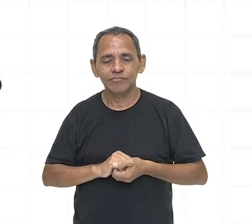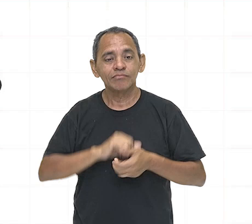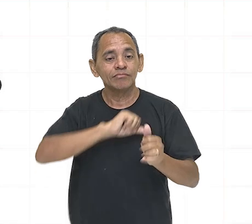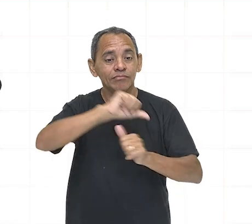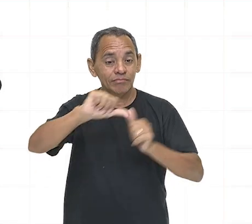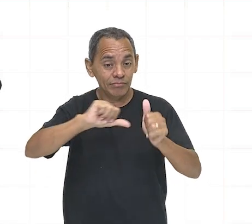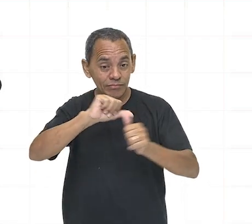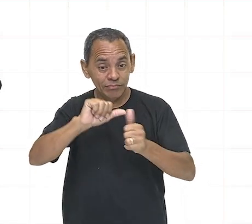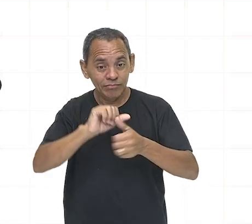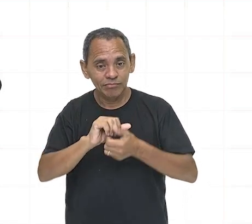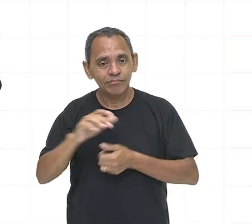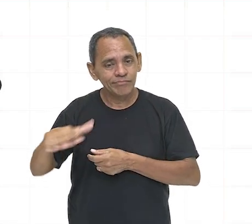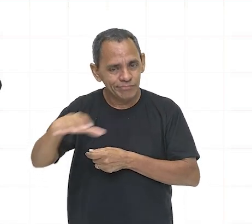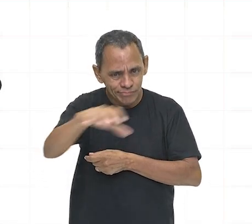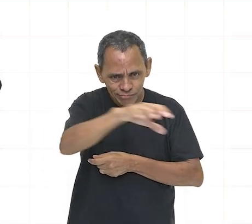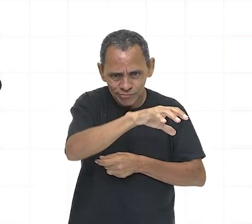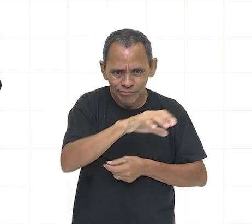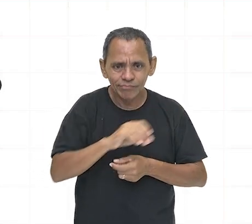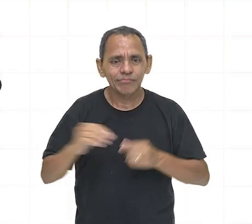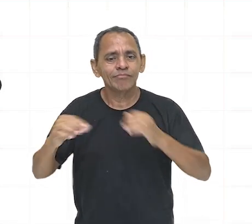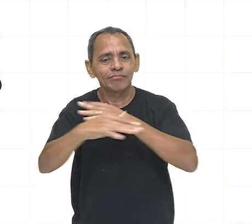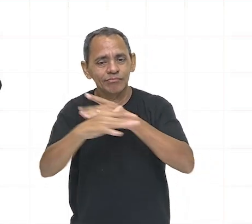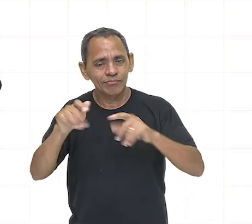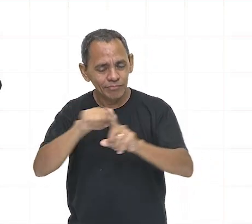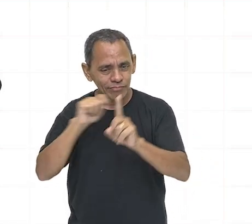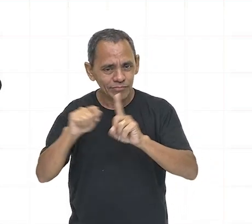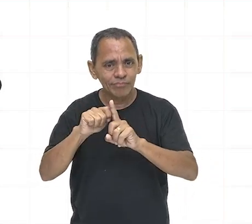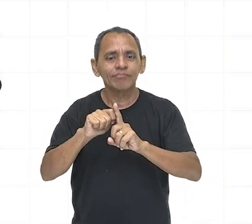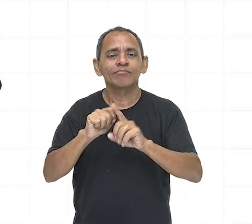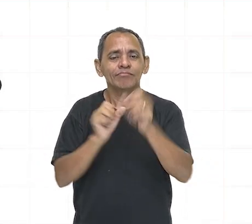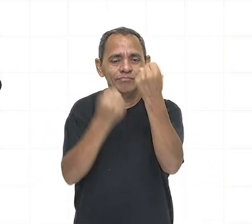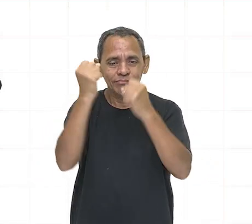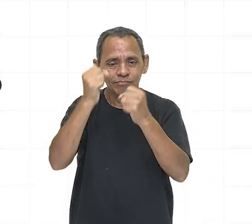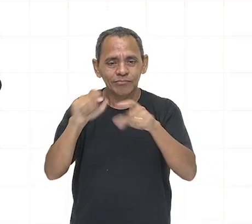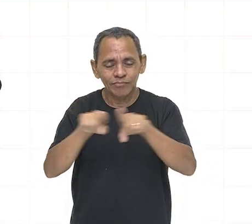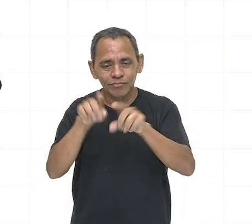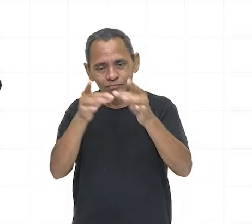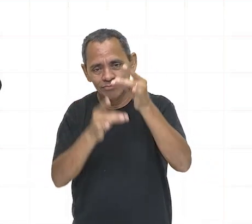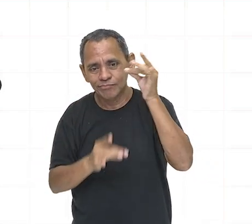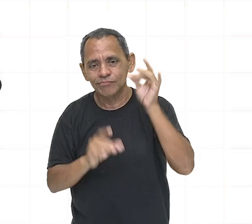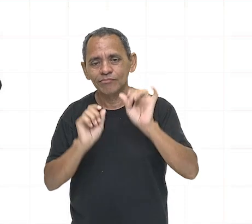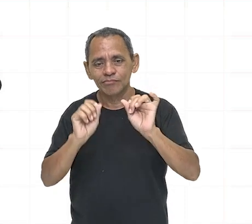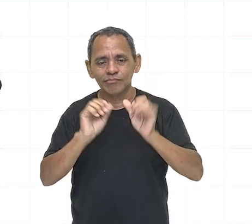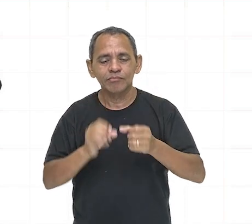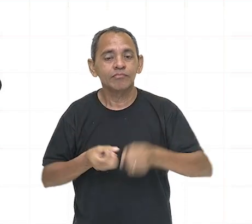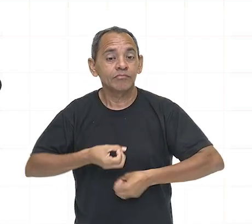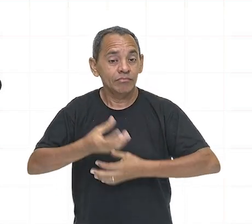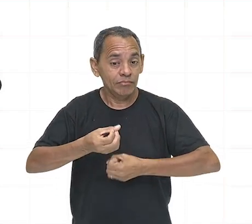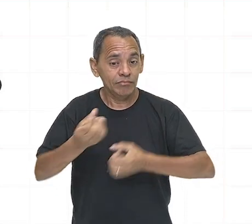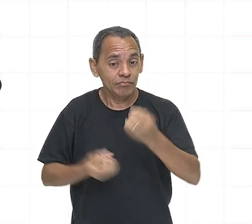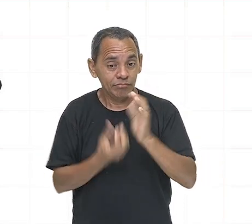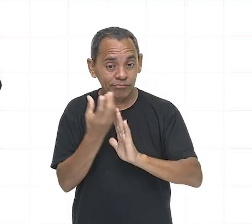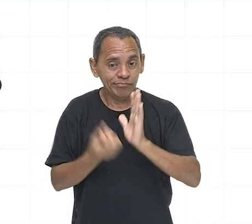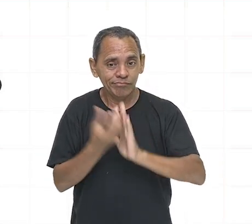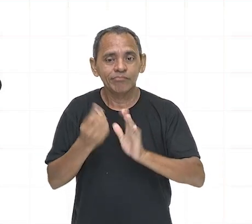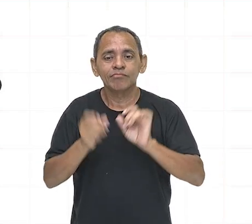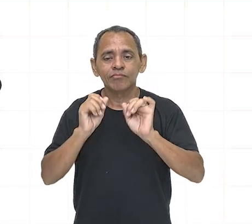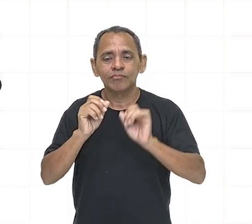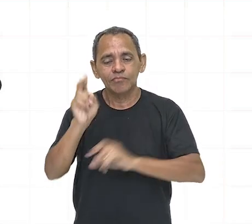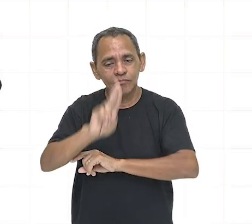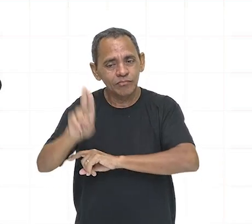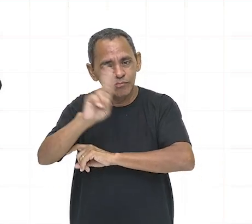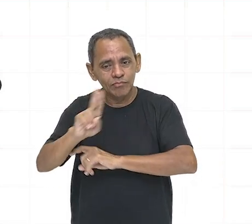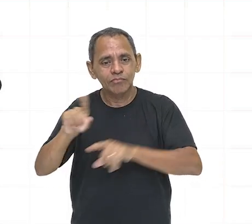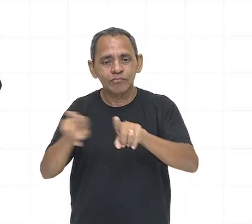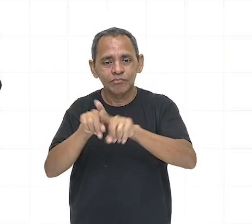transformações do espaço na sociedade urbano-industrial e o detalhamento, a produção, a circulação e o consumo em